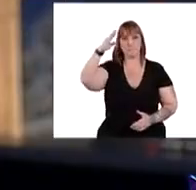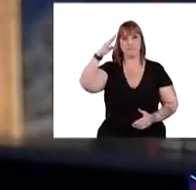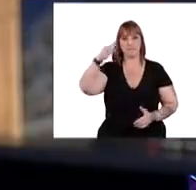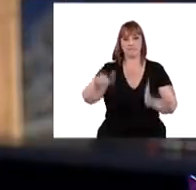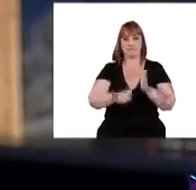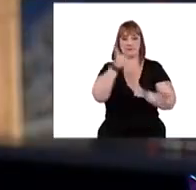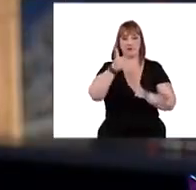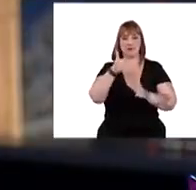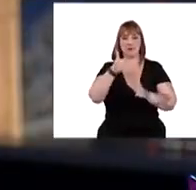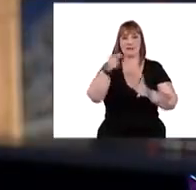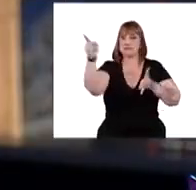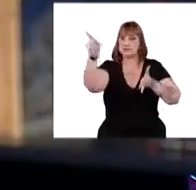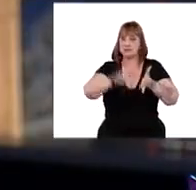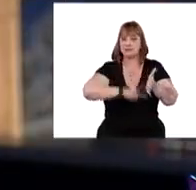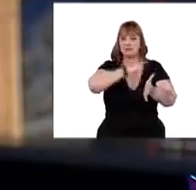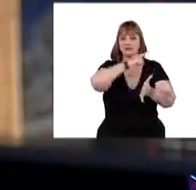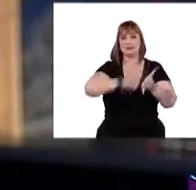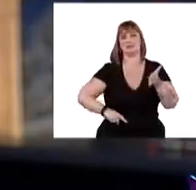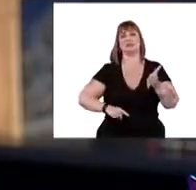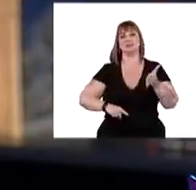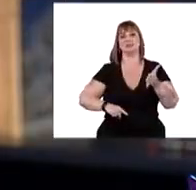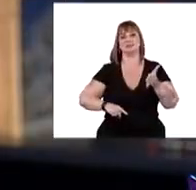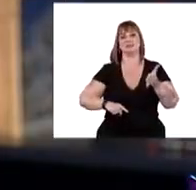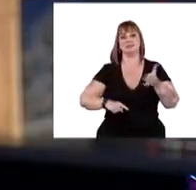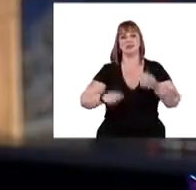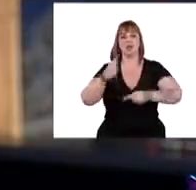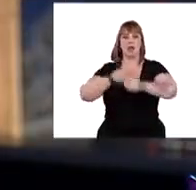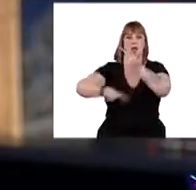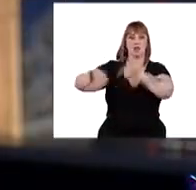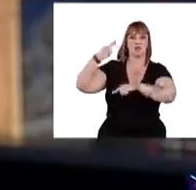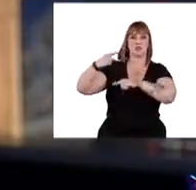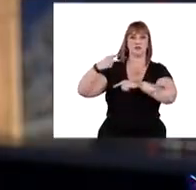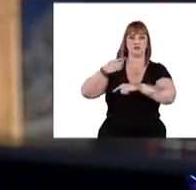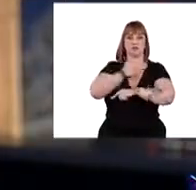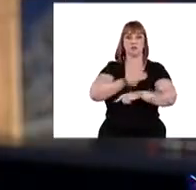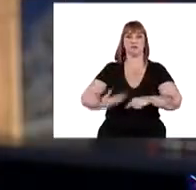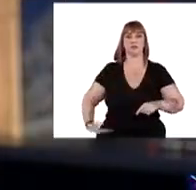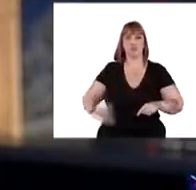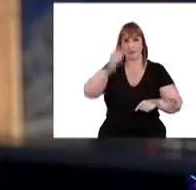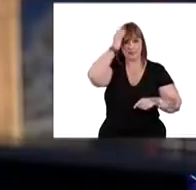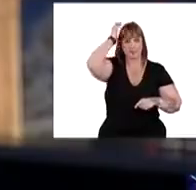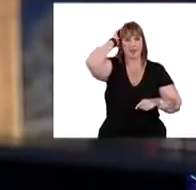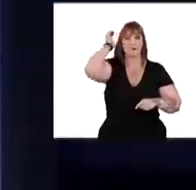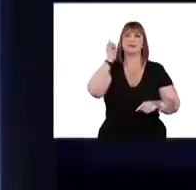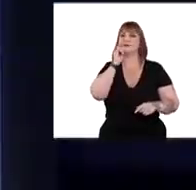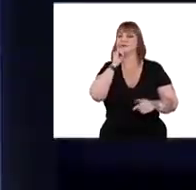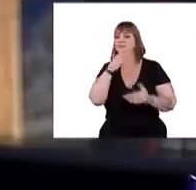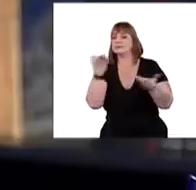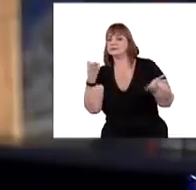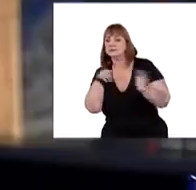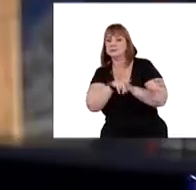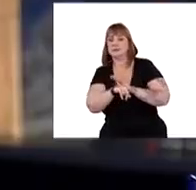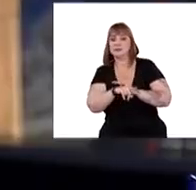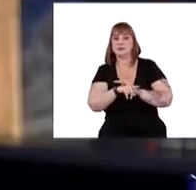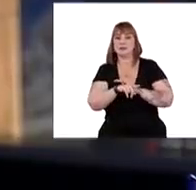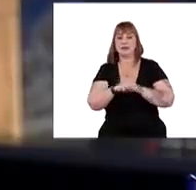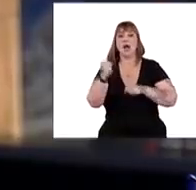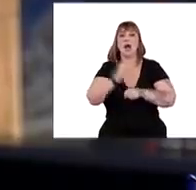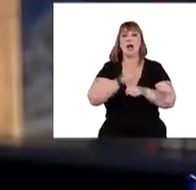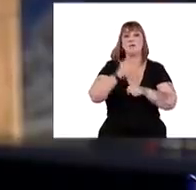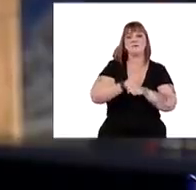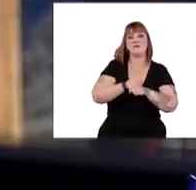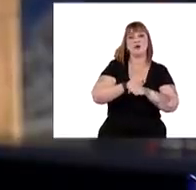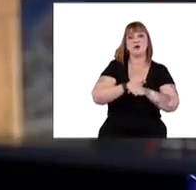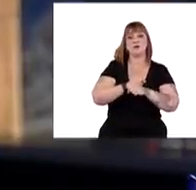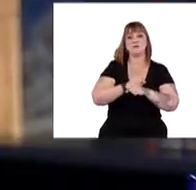nossa é revogar as medidas de retrocessos do governo de Michel Temer. Por exemplo? Reforma trabalhista, a